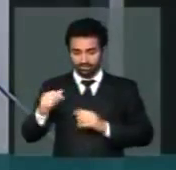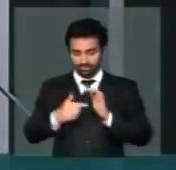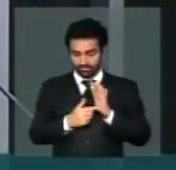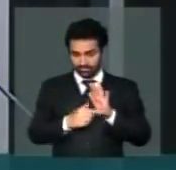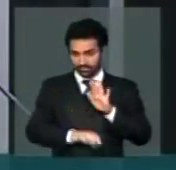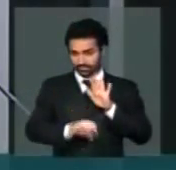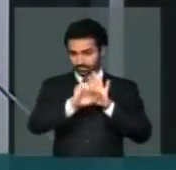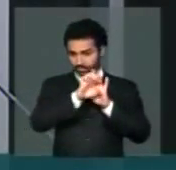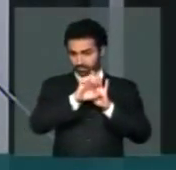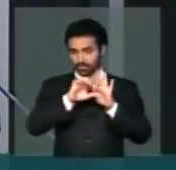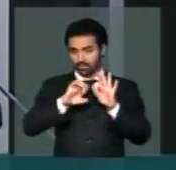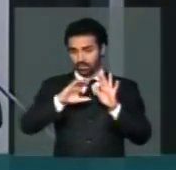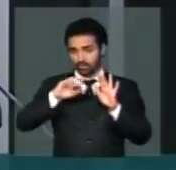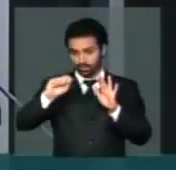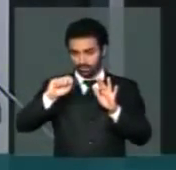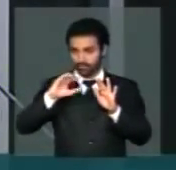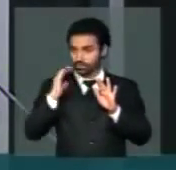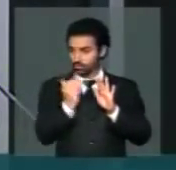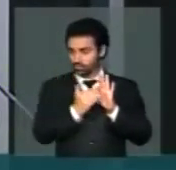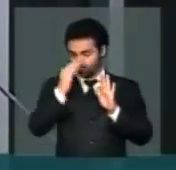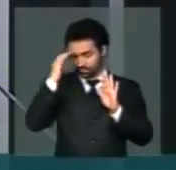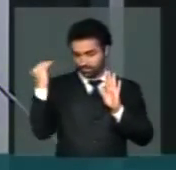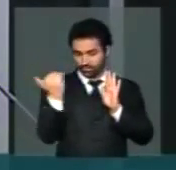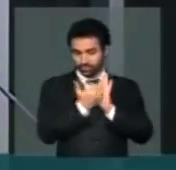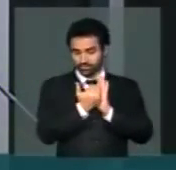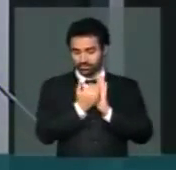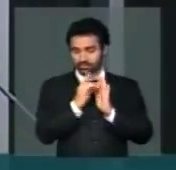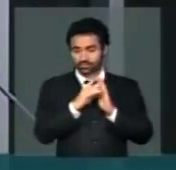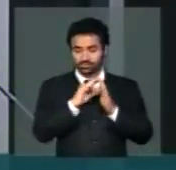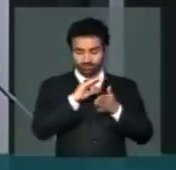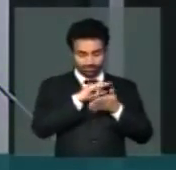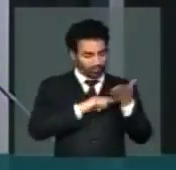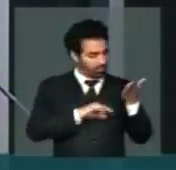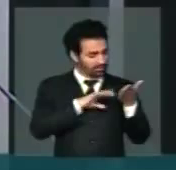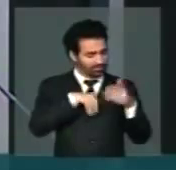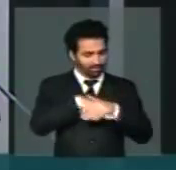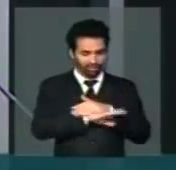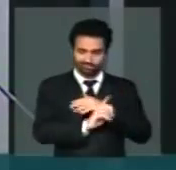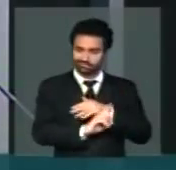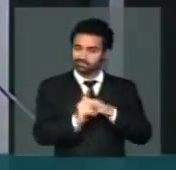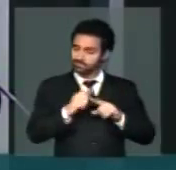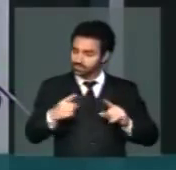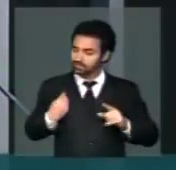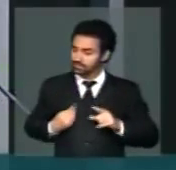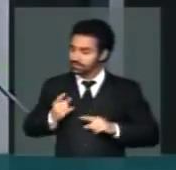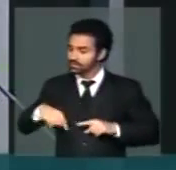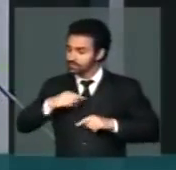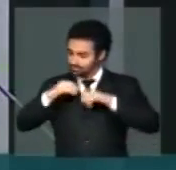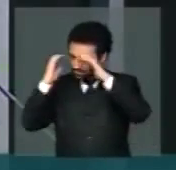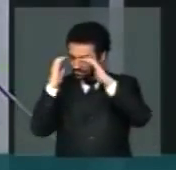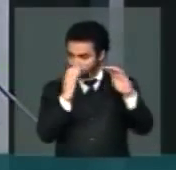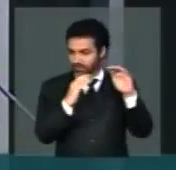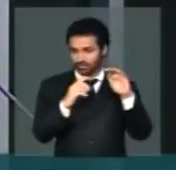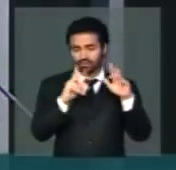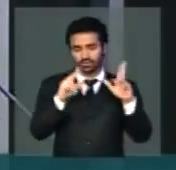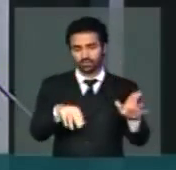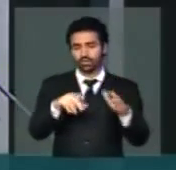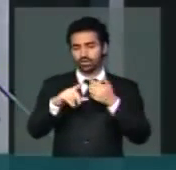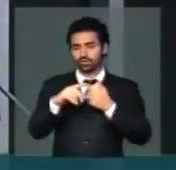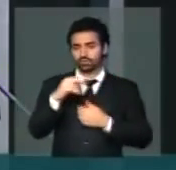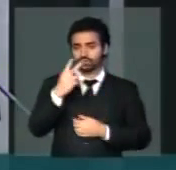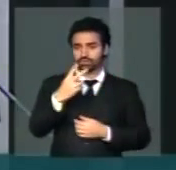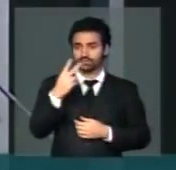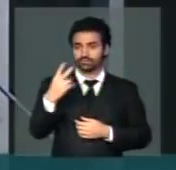fosse respeitado, descesse do papel para a vida, assim como o artigo 227 da nossa Constituição,